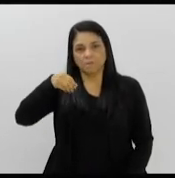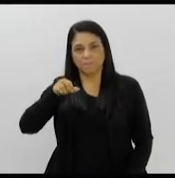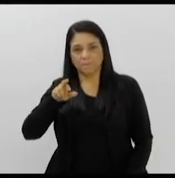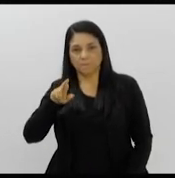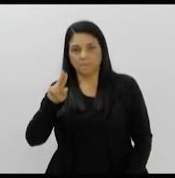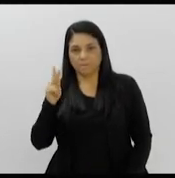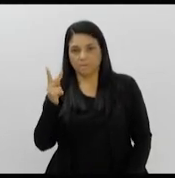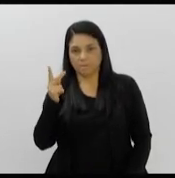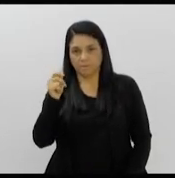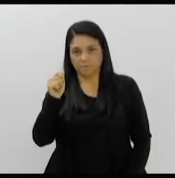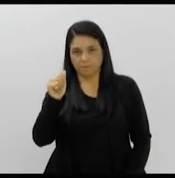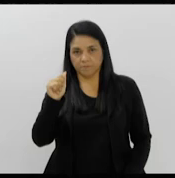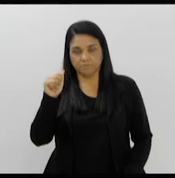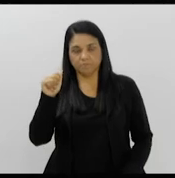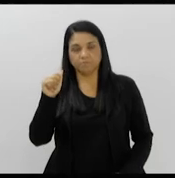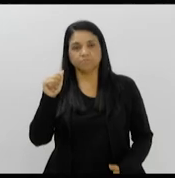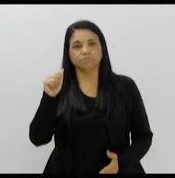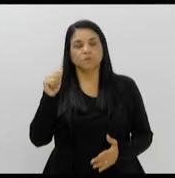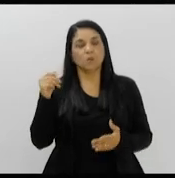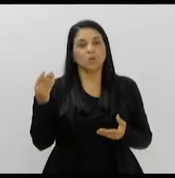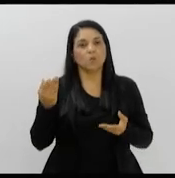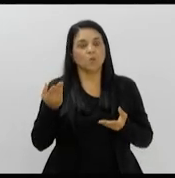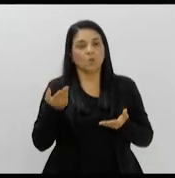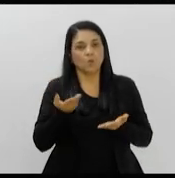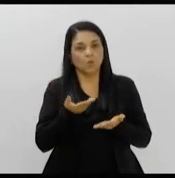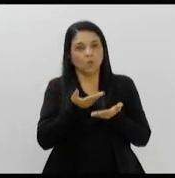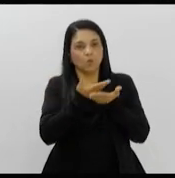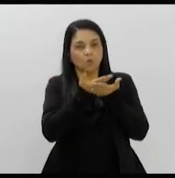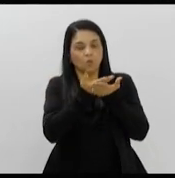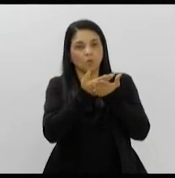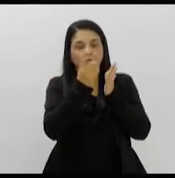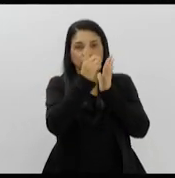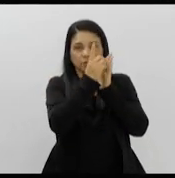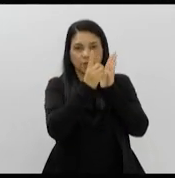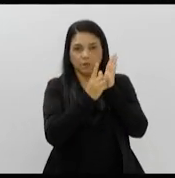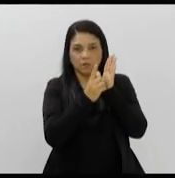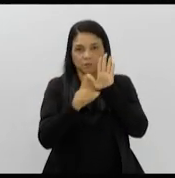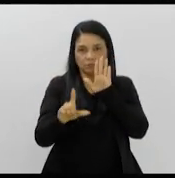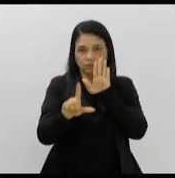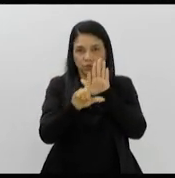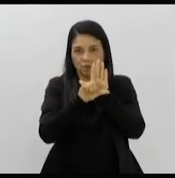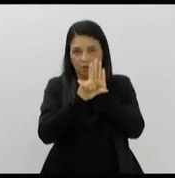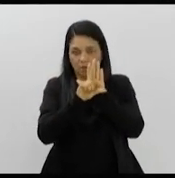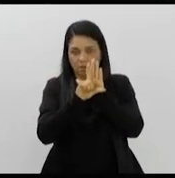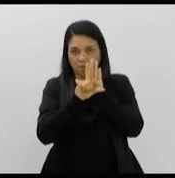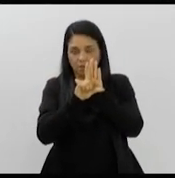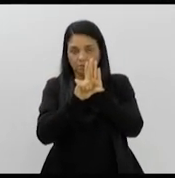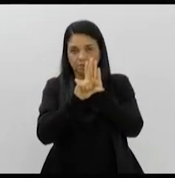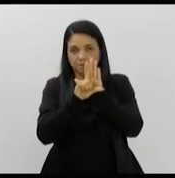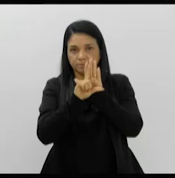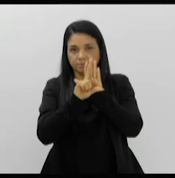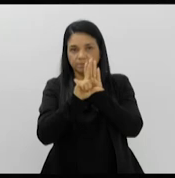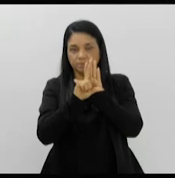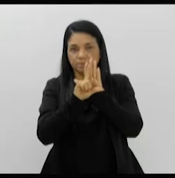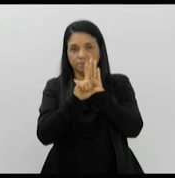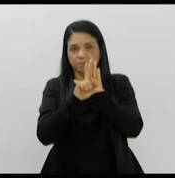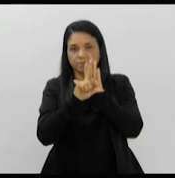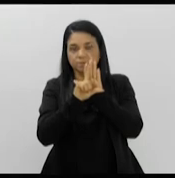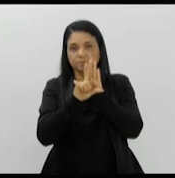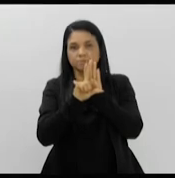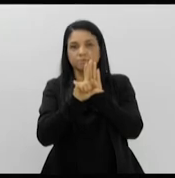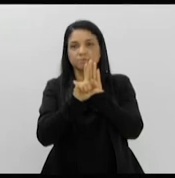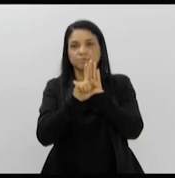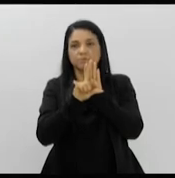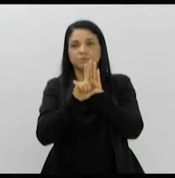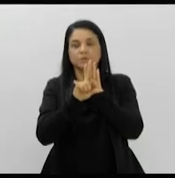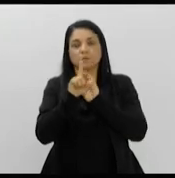demos Entrada num projeto de decreto legislativo visando sustar os